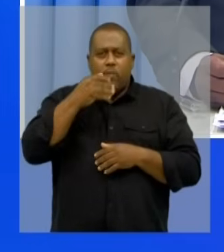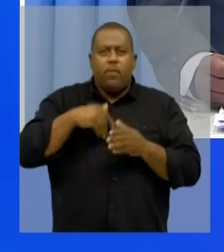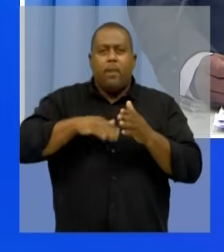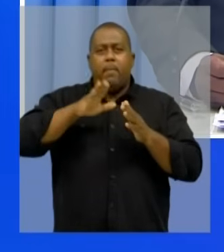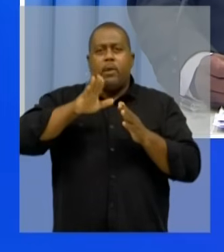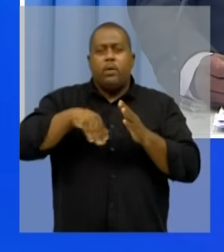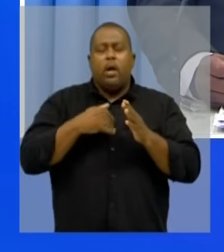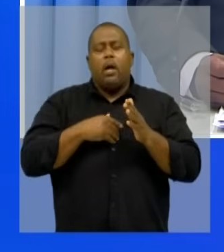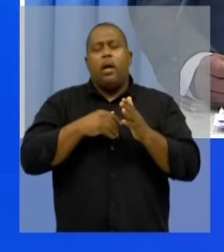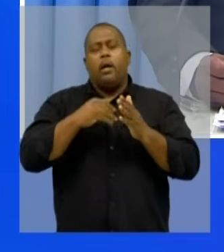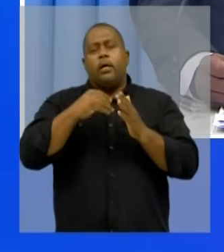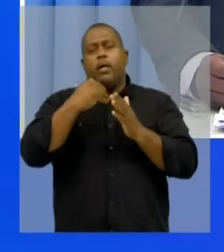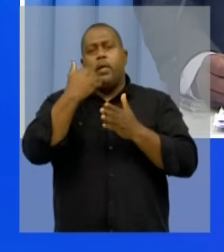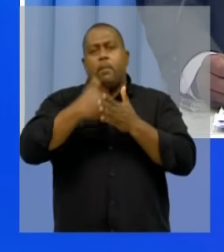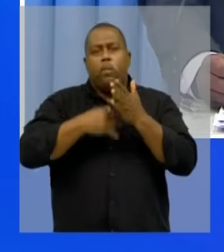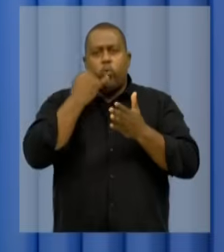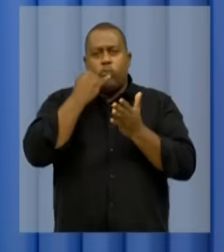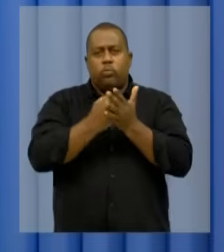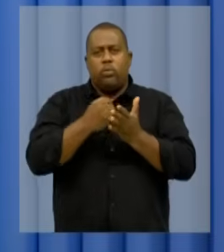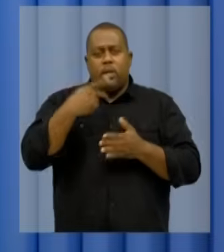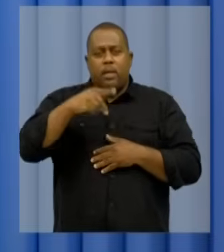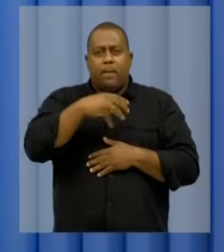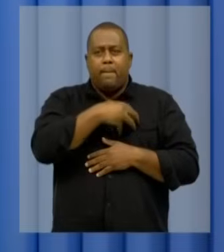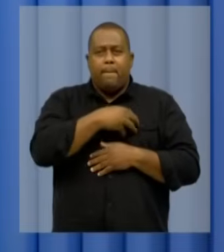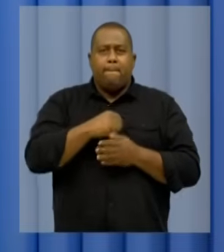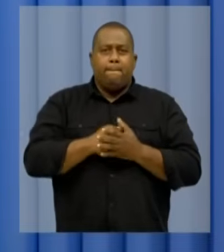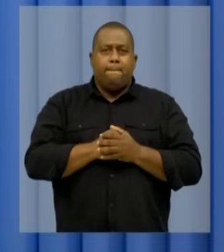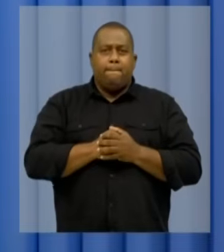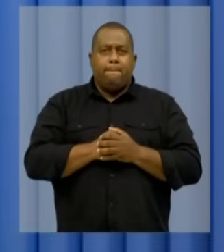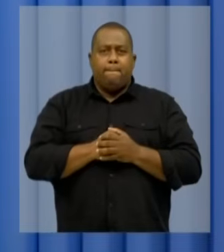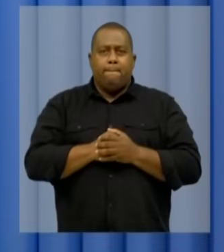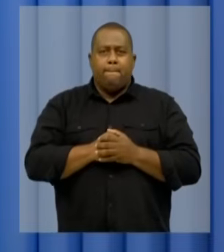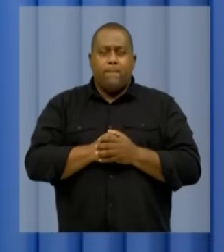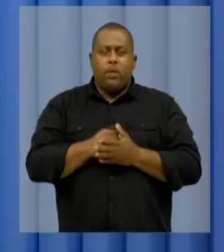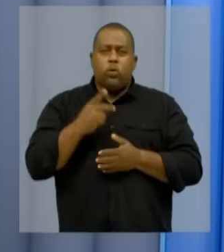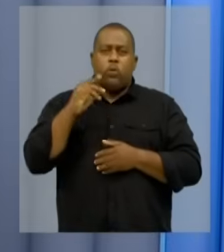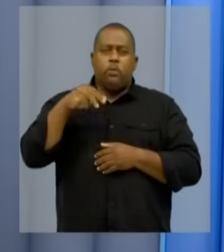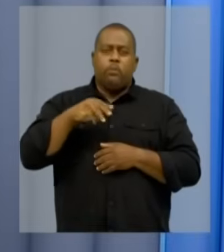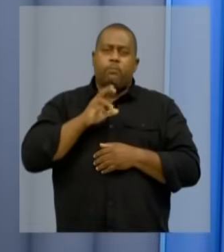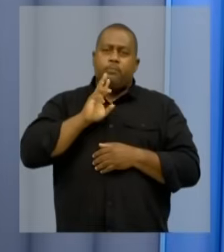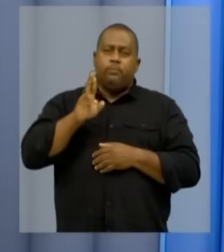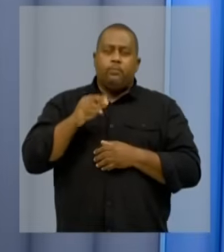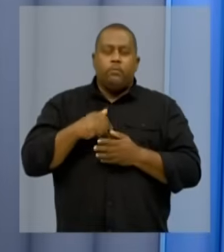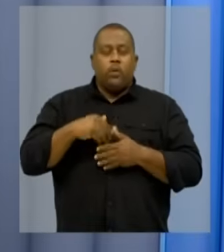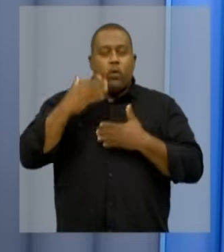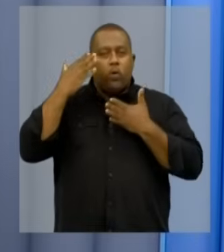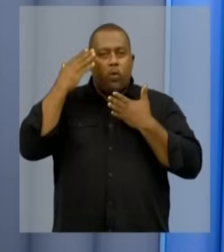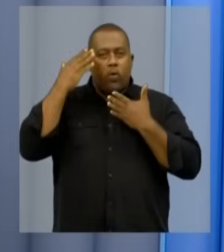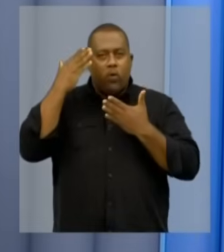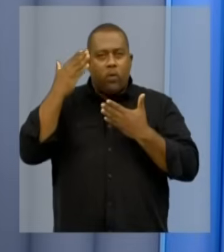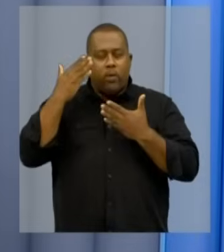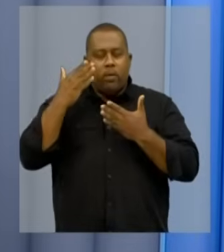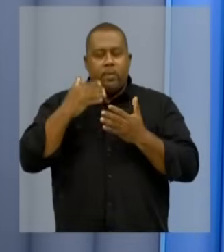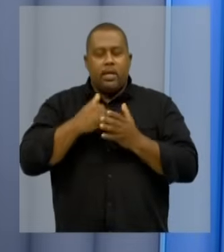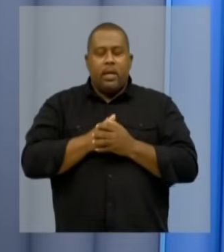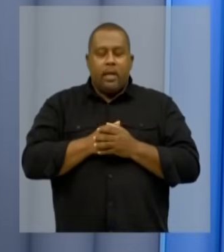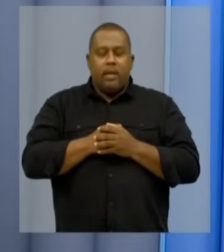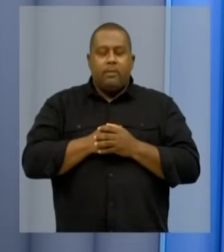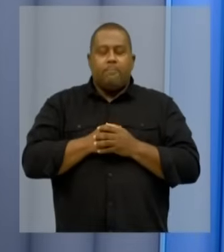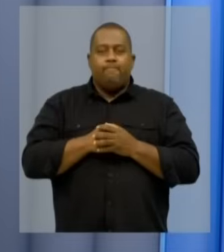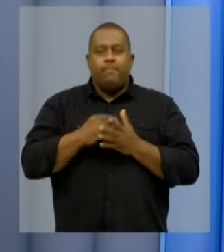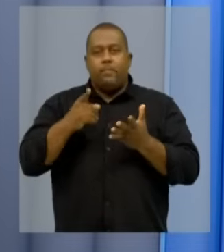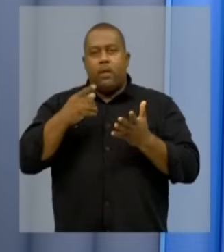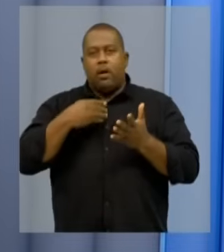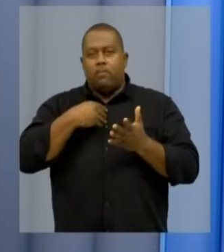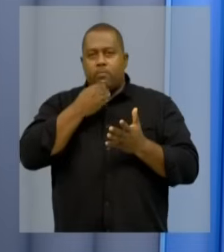Bahia. O senhor tem 2 minutos para responder. Muito obrigado pela oportunidade, ex-ministro. Eu quero